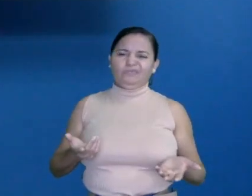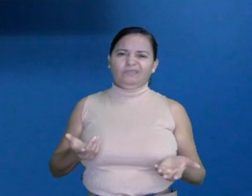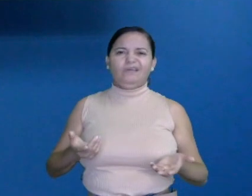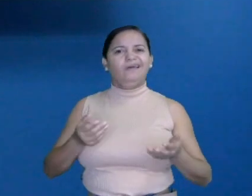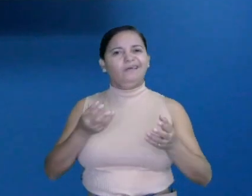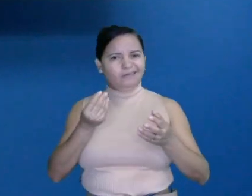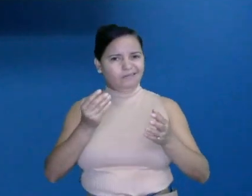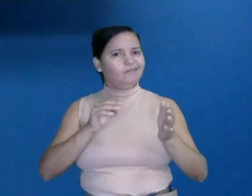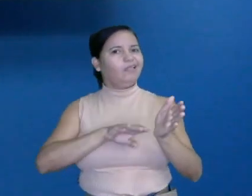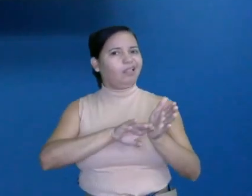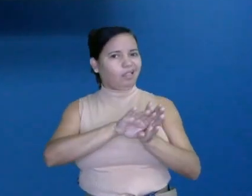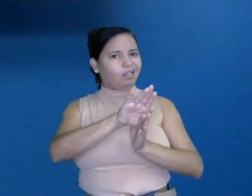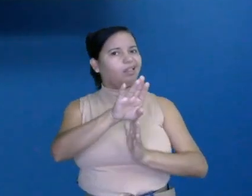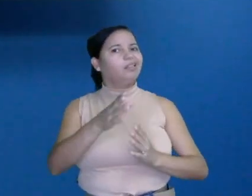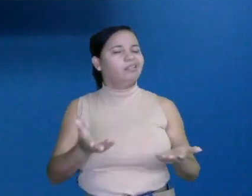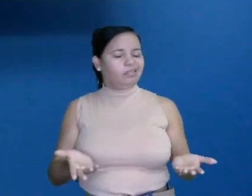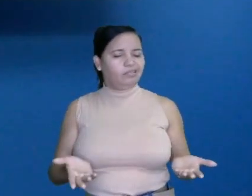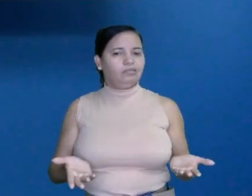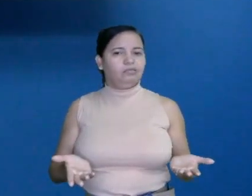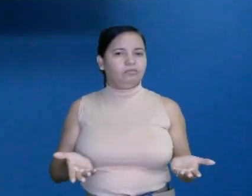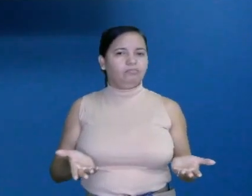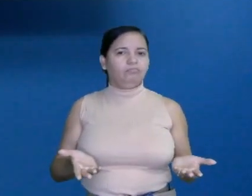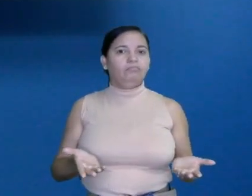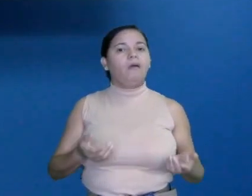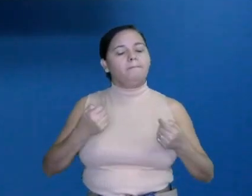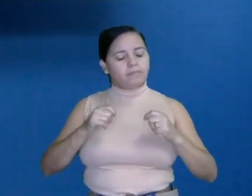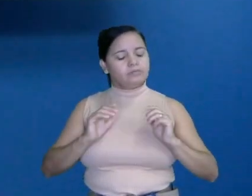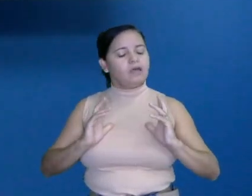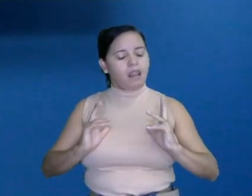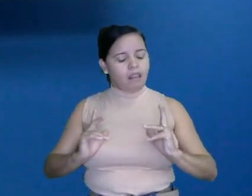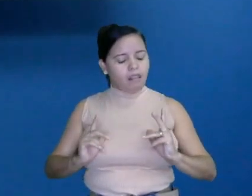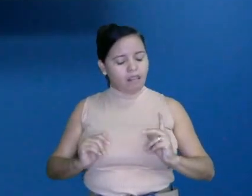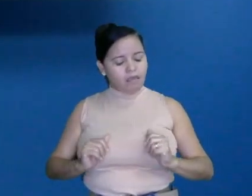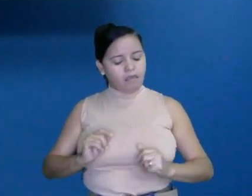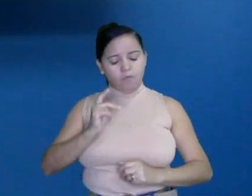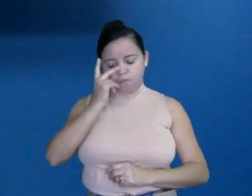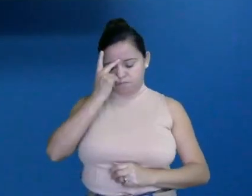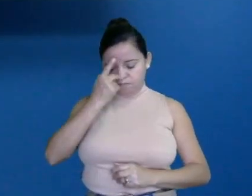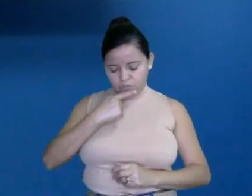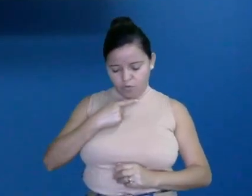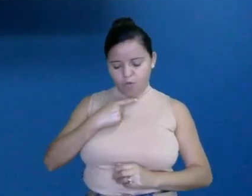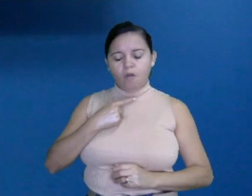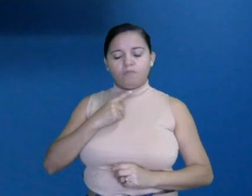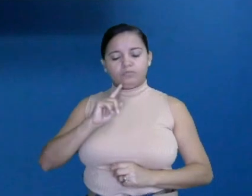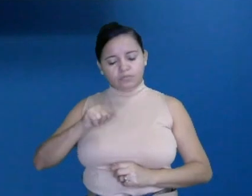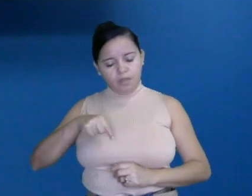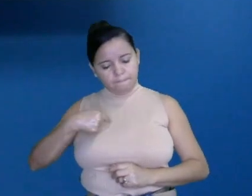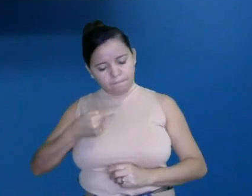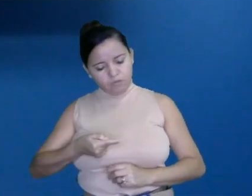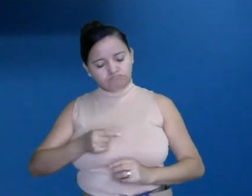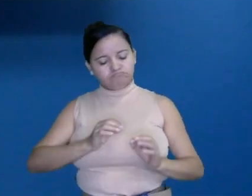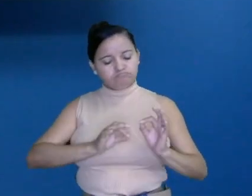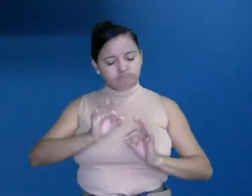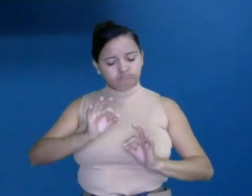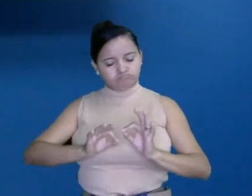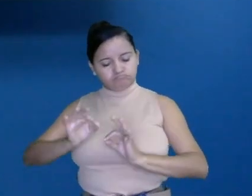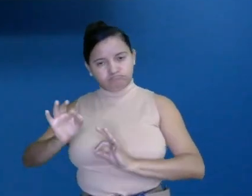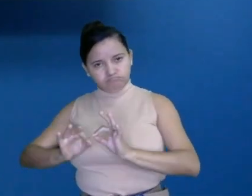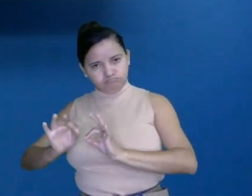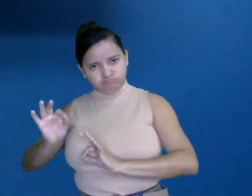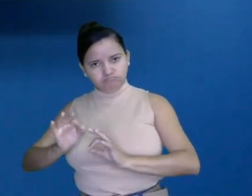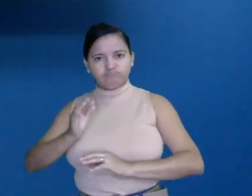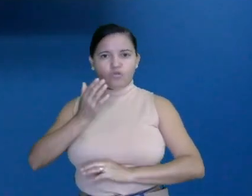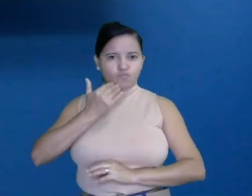muitas bactérias. Então, ó, precisamos manter a higiene pessoal antes de preparar os alimentos. E precisamos